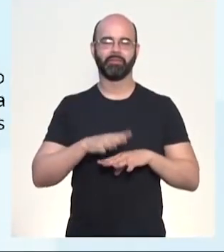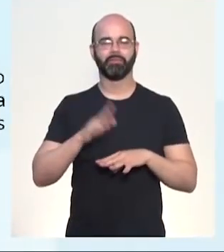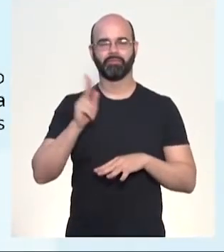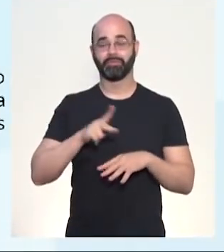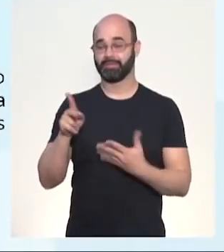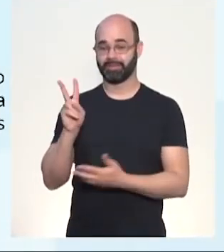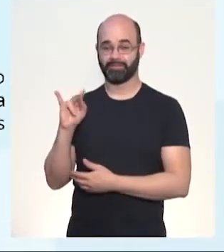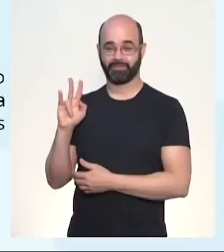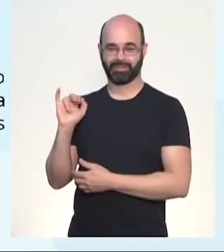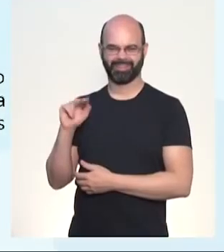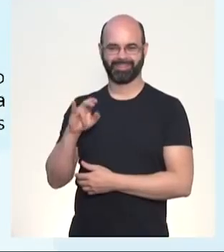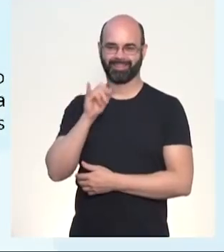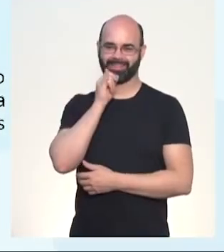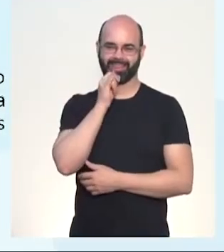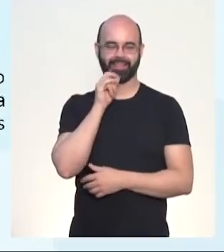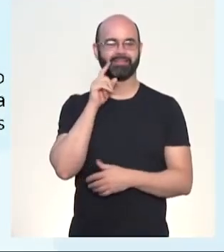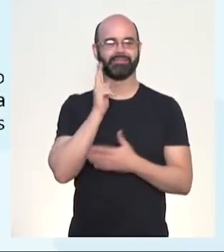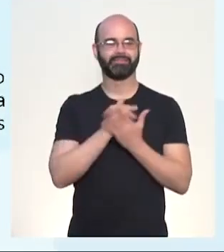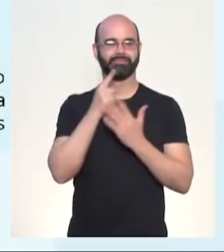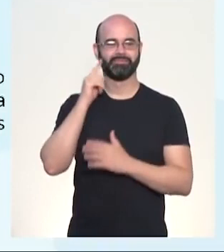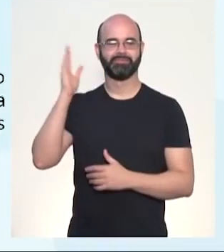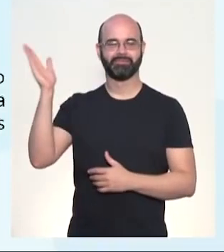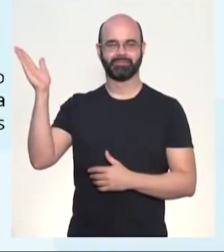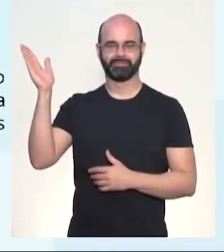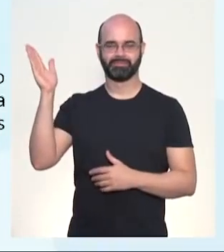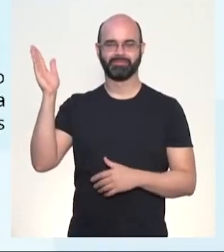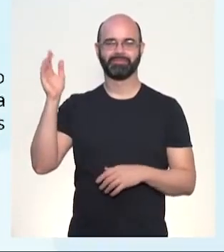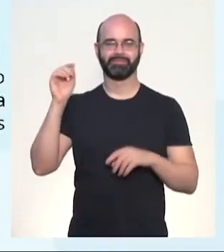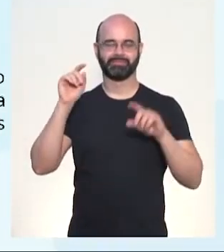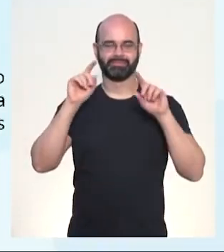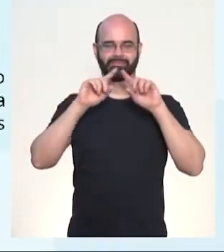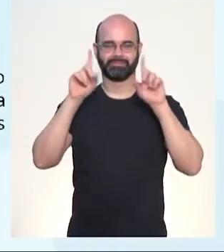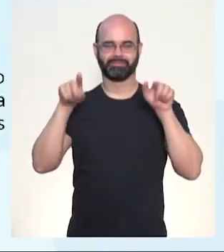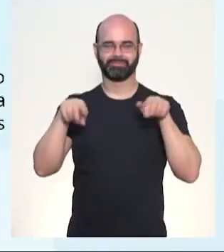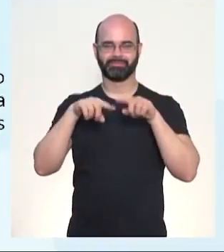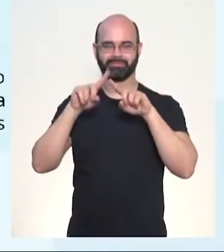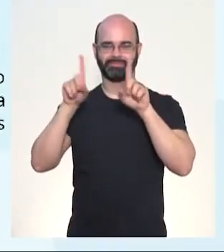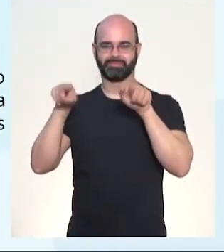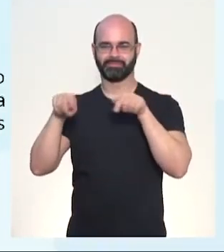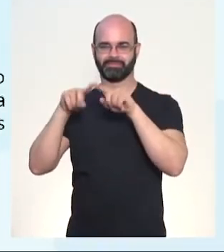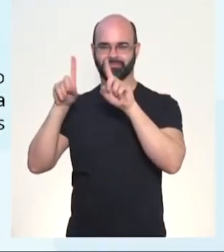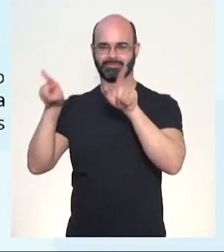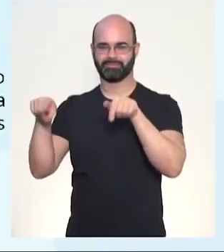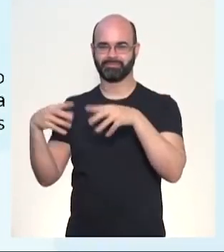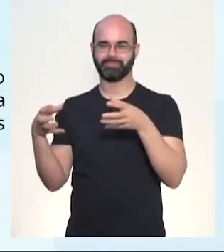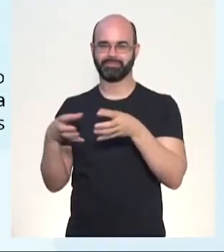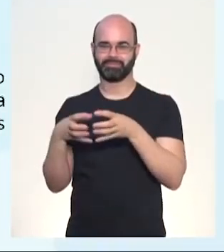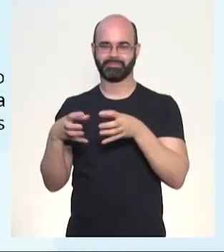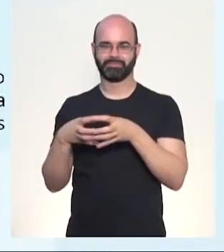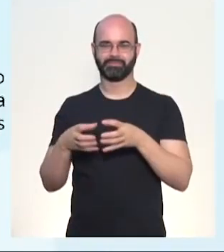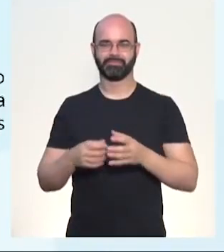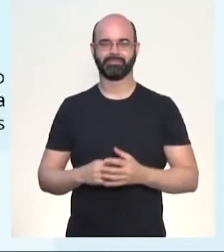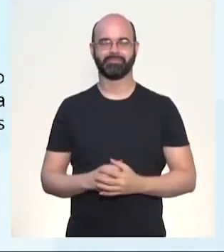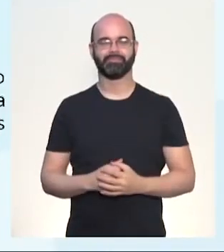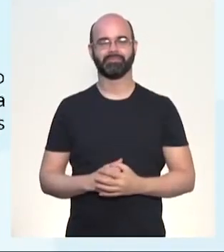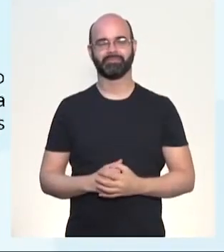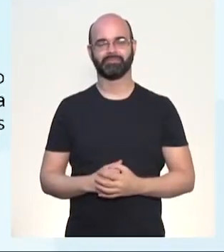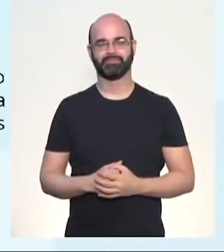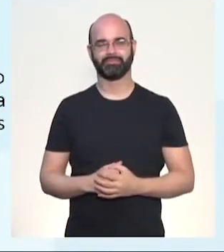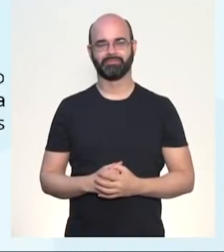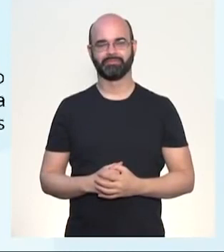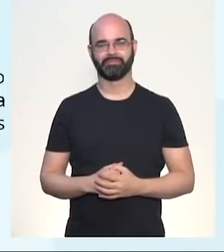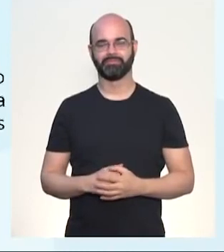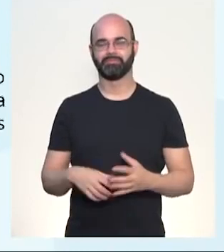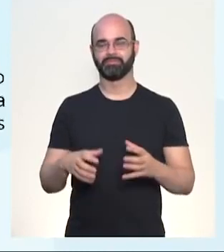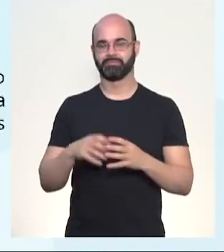Viviane, desenhou a seguinte sequência de figuras na lousa para a sua turma. Tudo bem? Perceba aí as